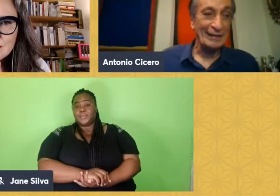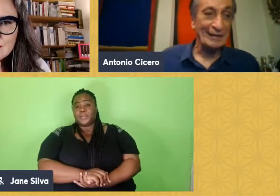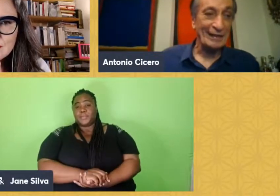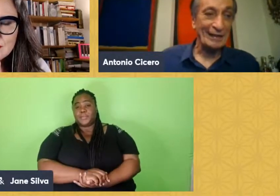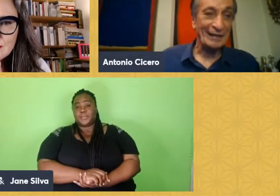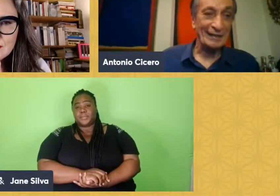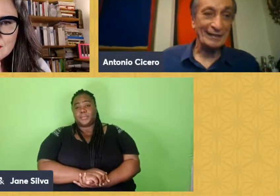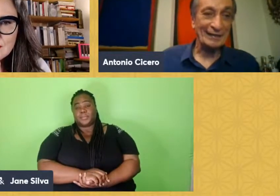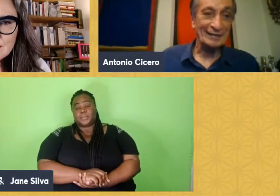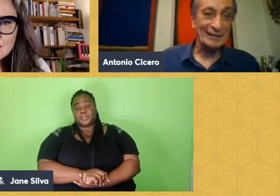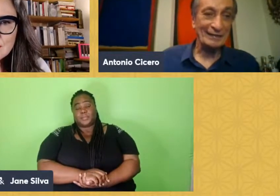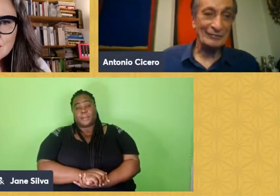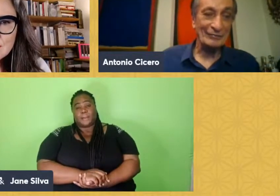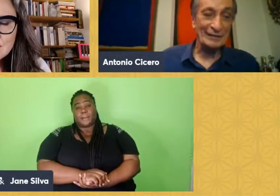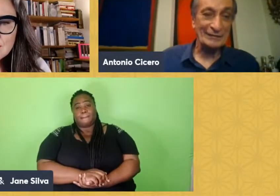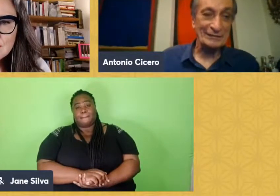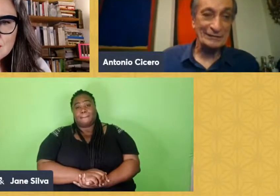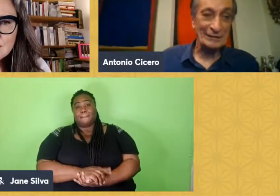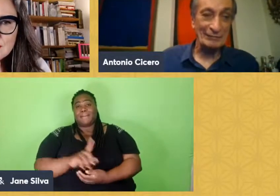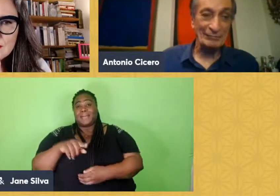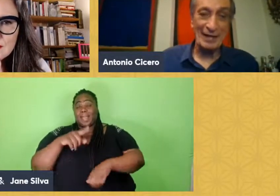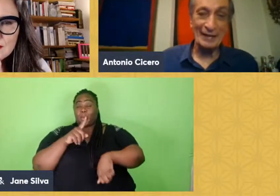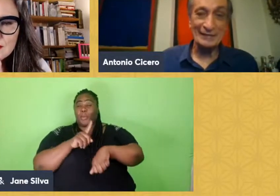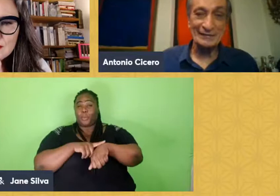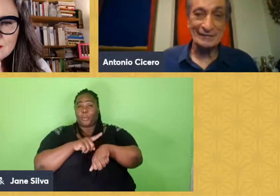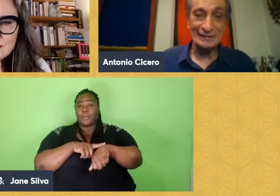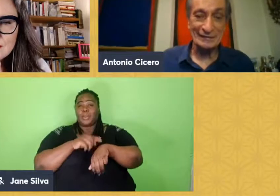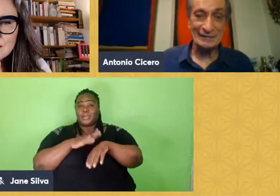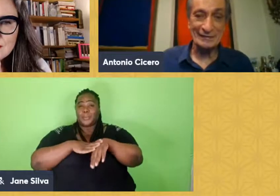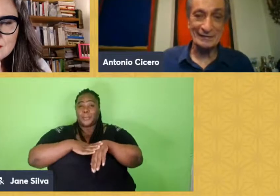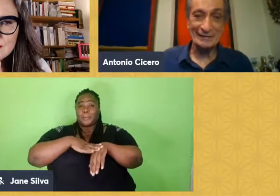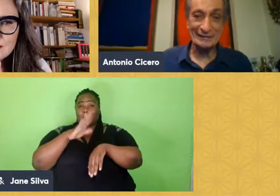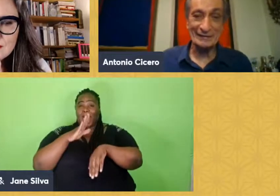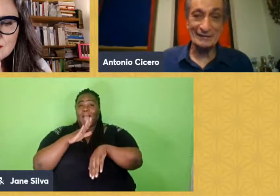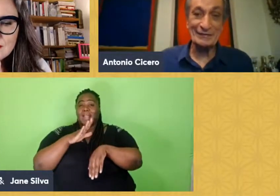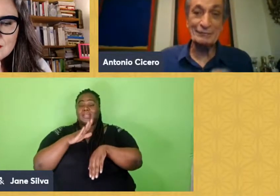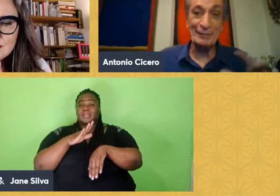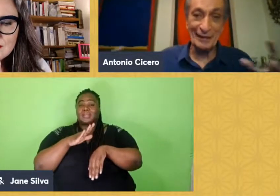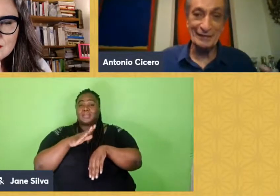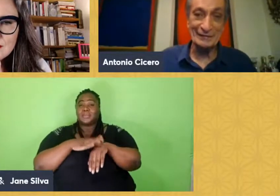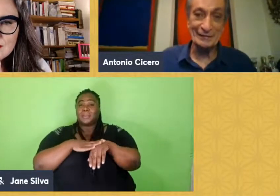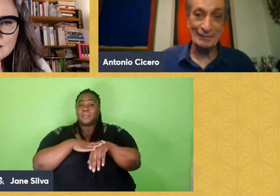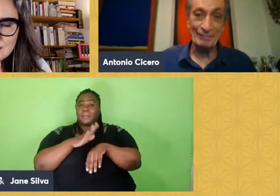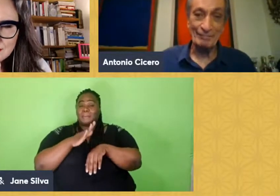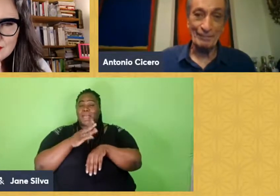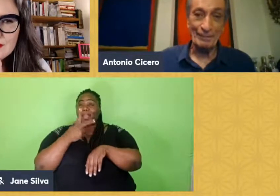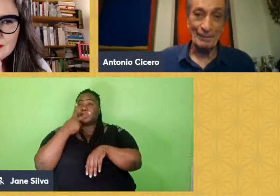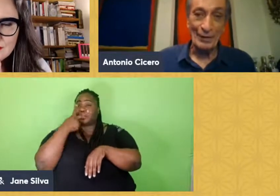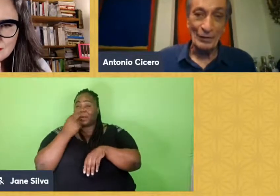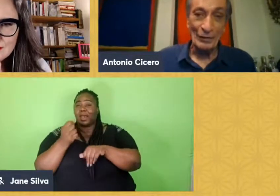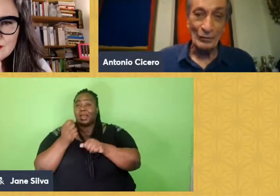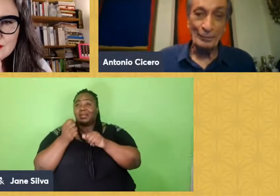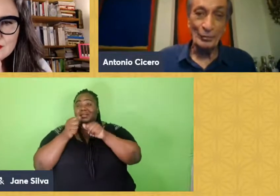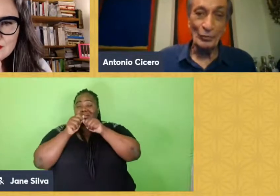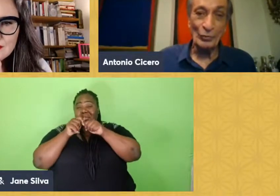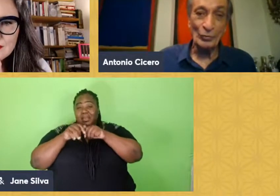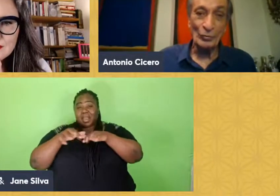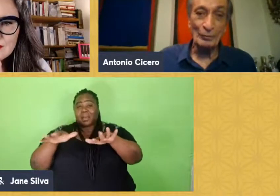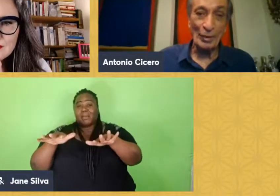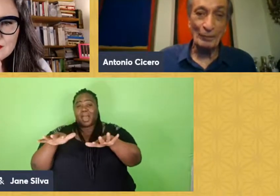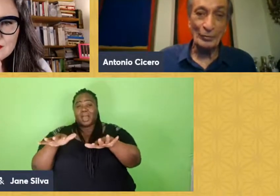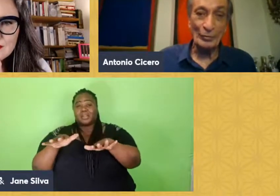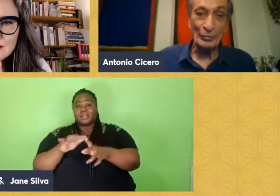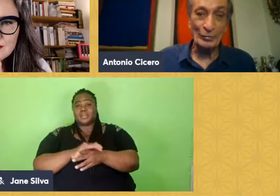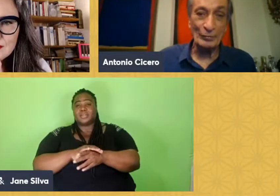época em que cada vez mais se dispersa